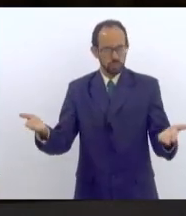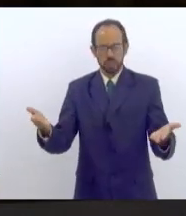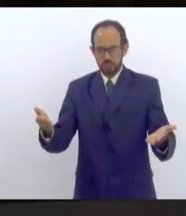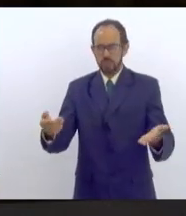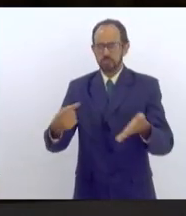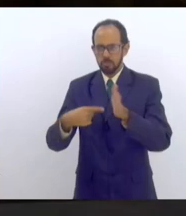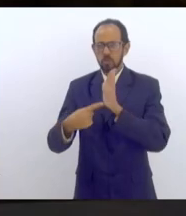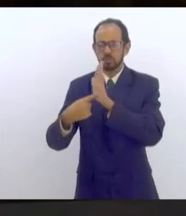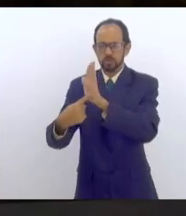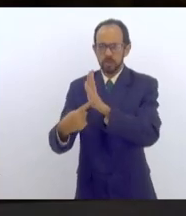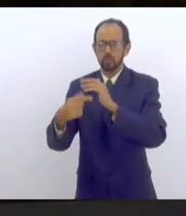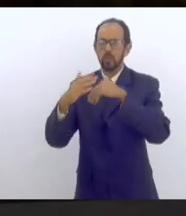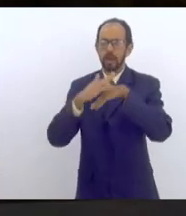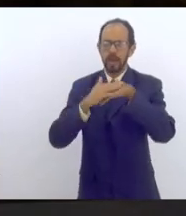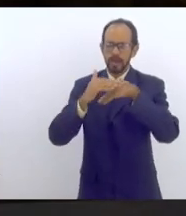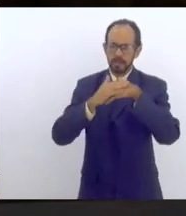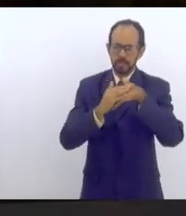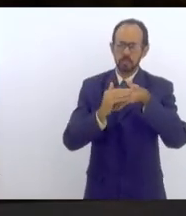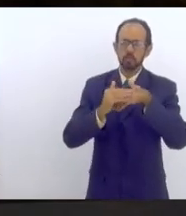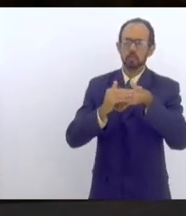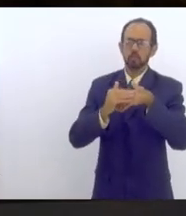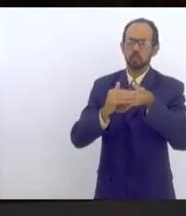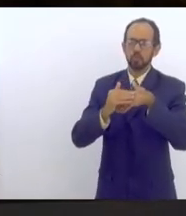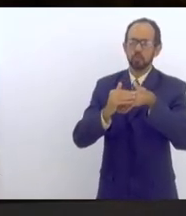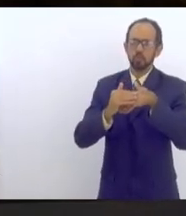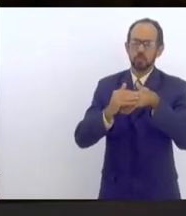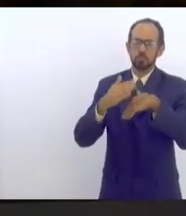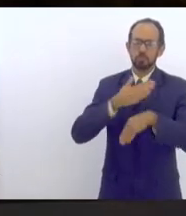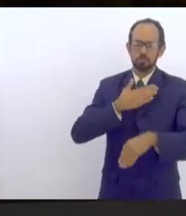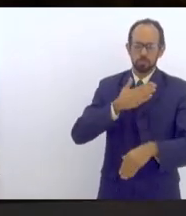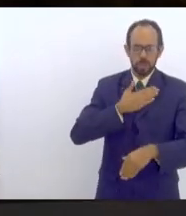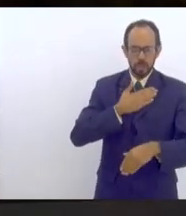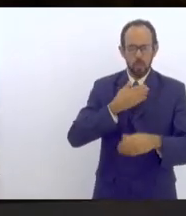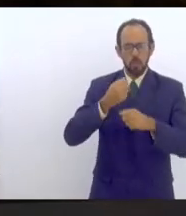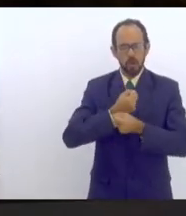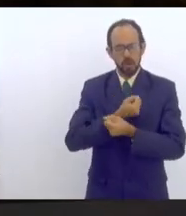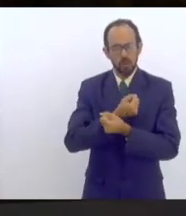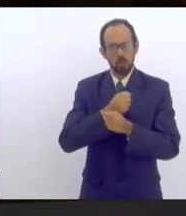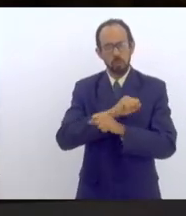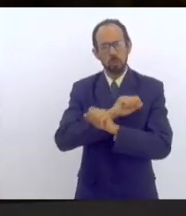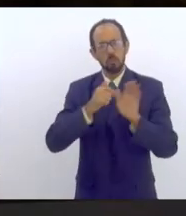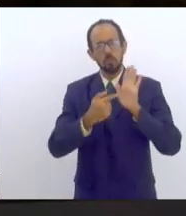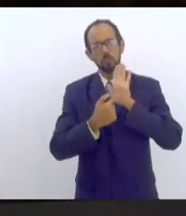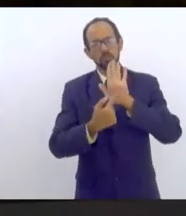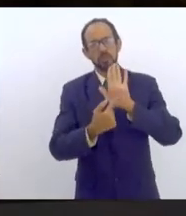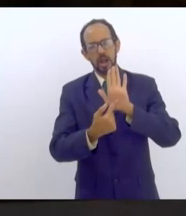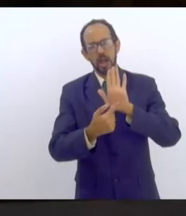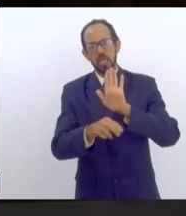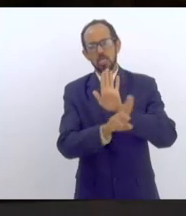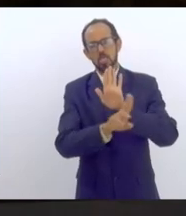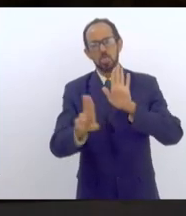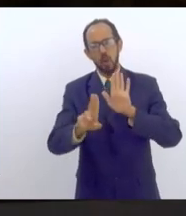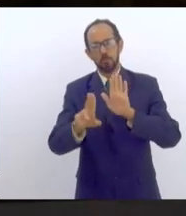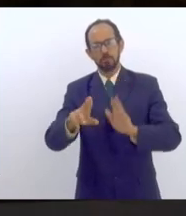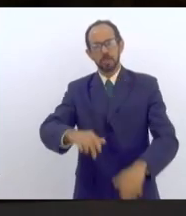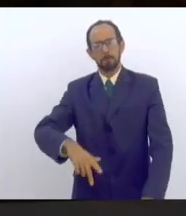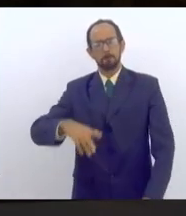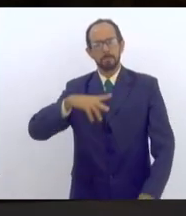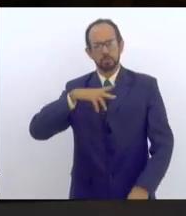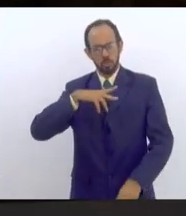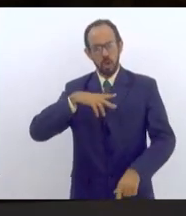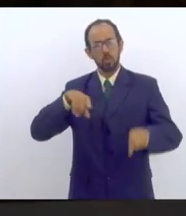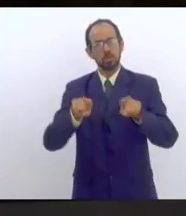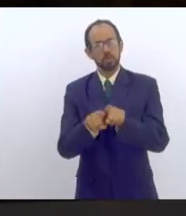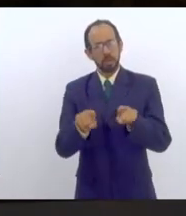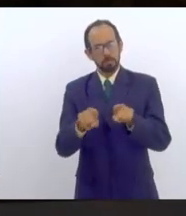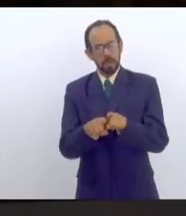o apreço que eu tenho por essa casa, em nome pessoal e pelo tribunal que